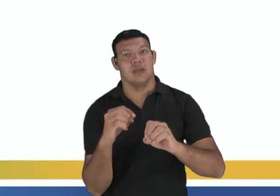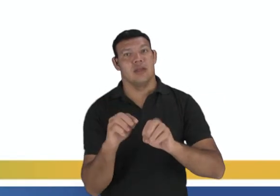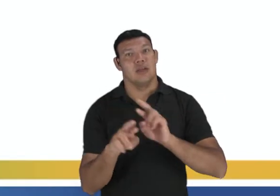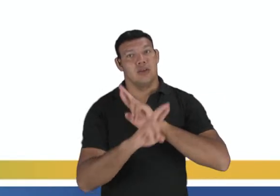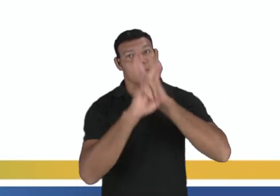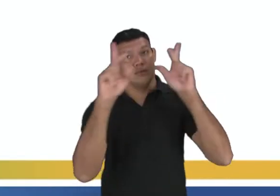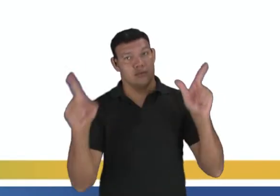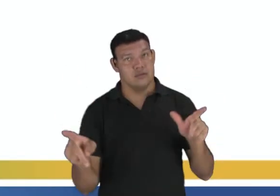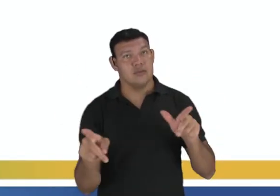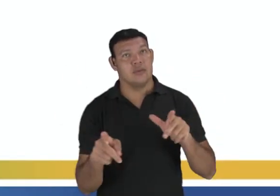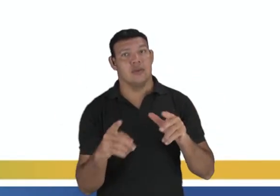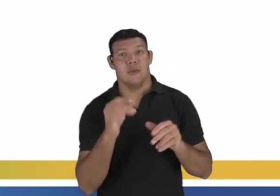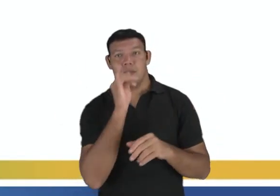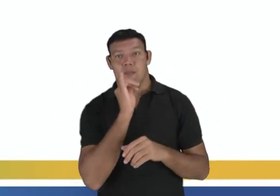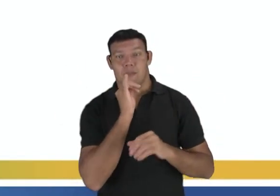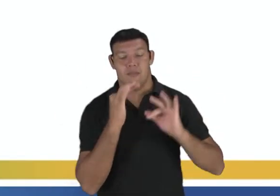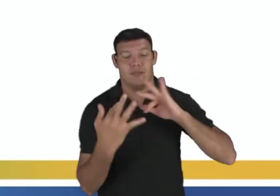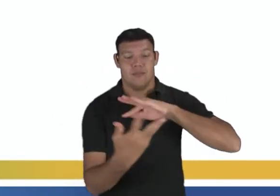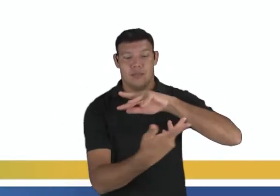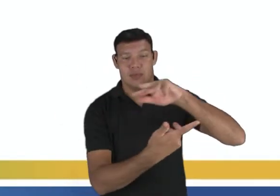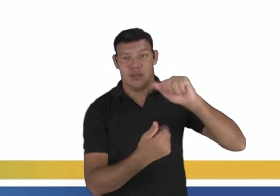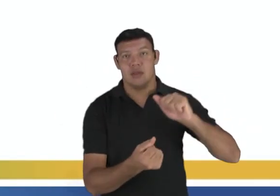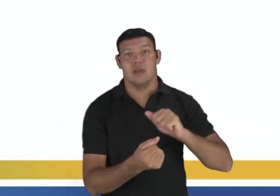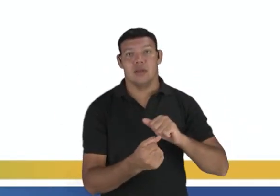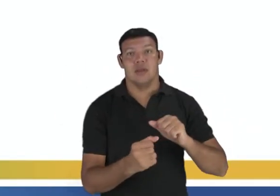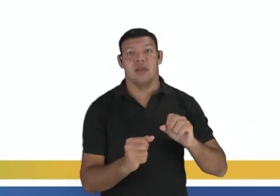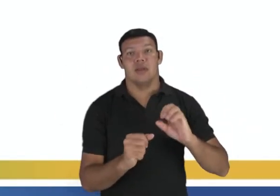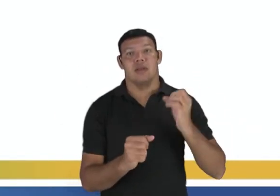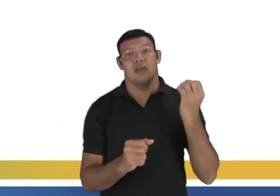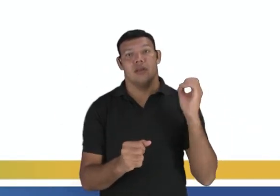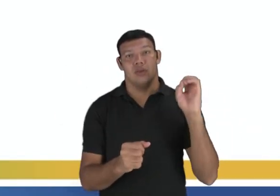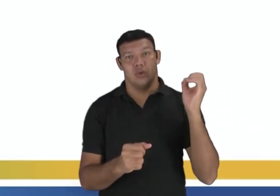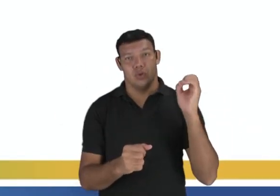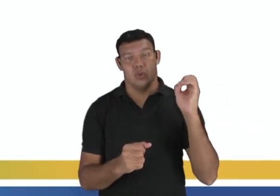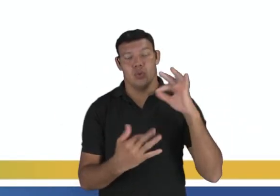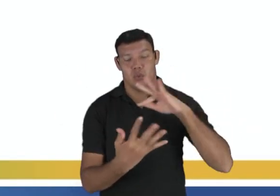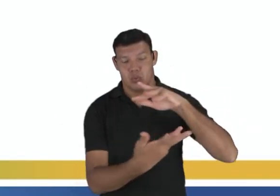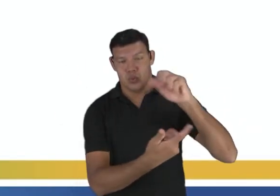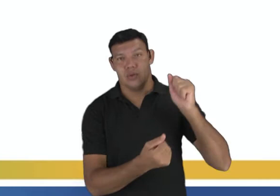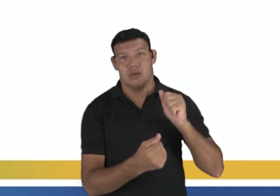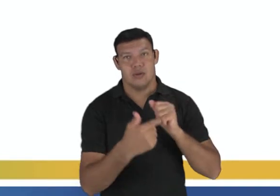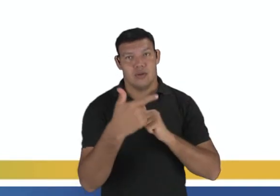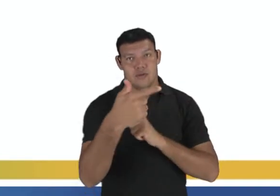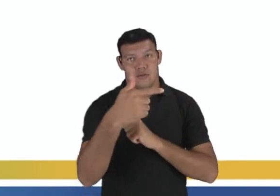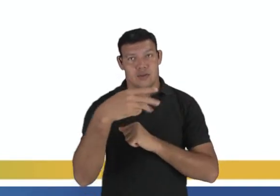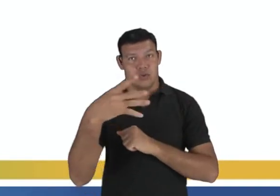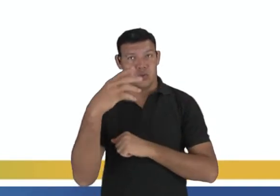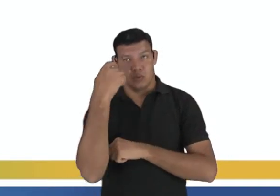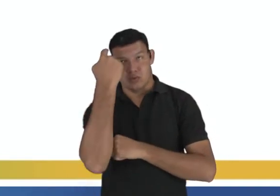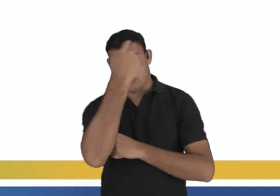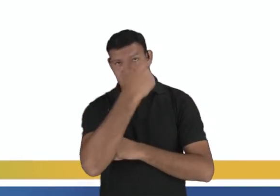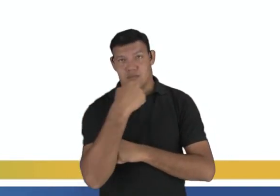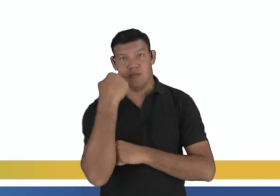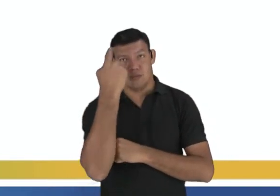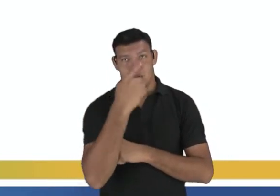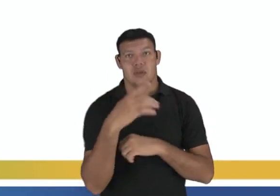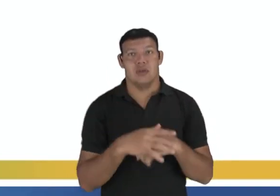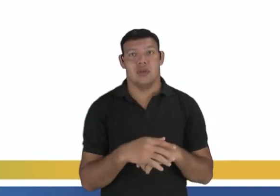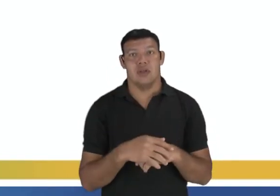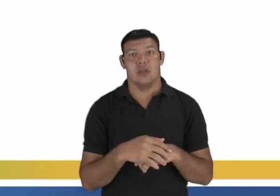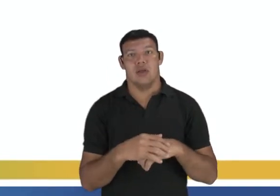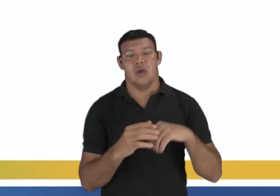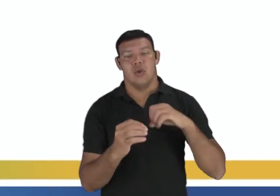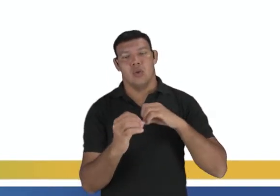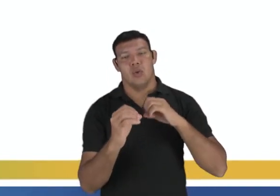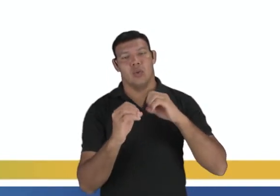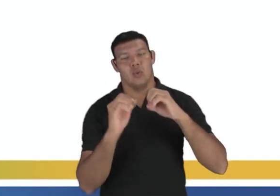tem a rotação de 24 horas e a translação de 365 dias, então são períodos diferentes.